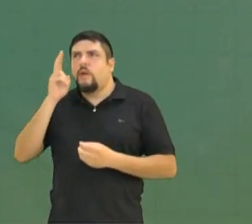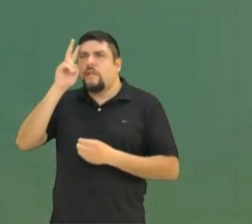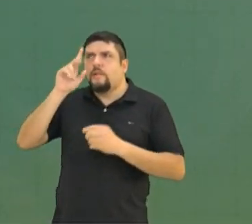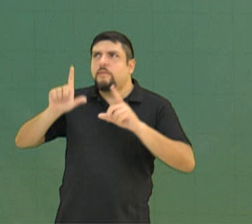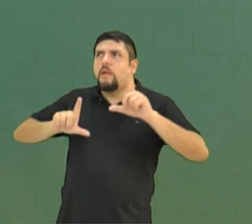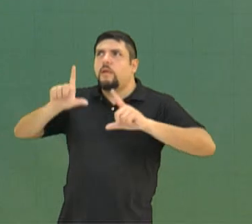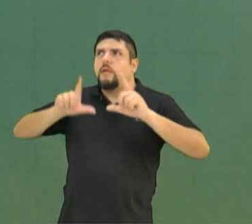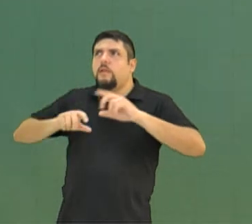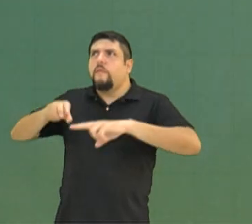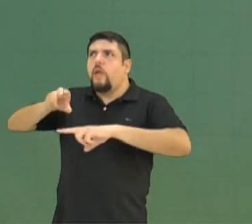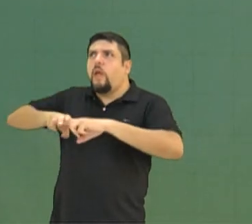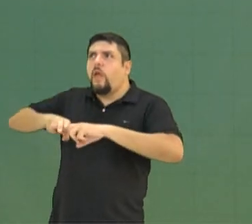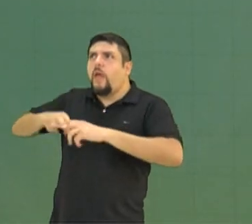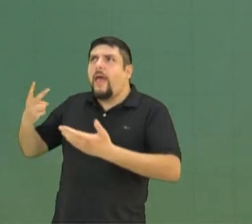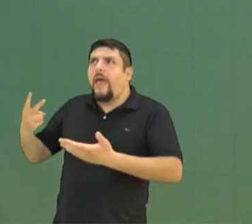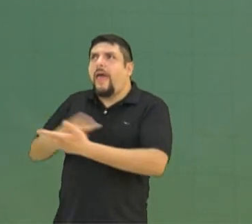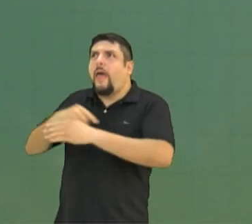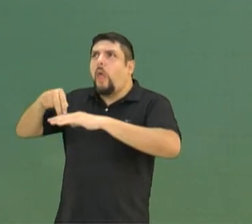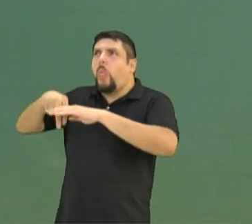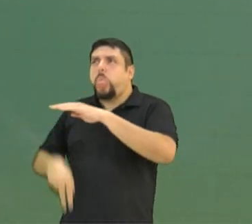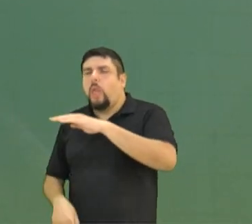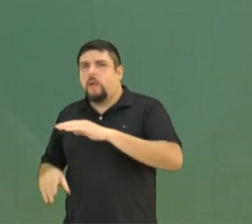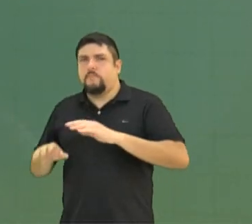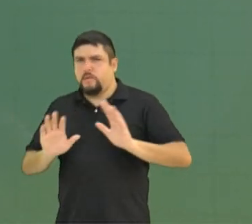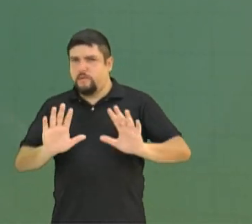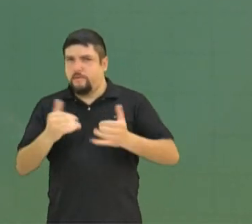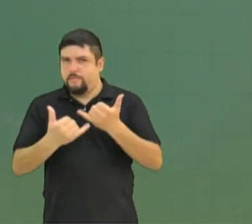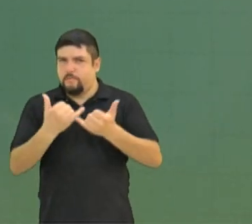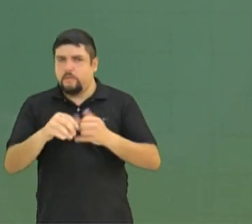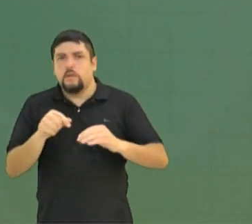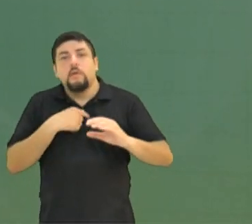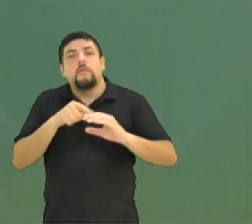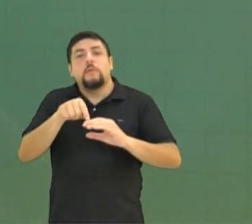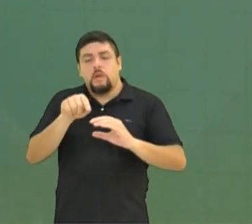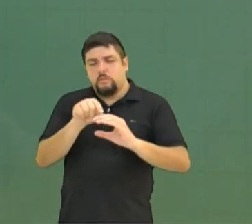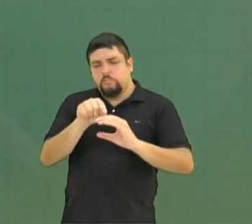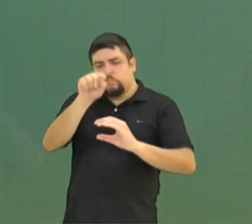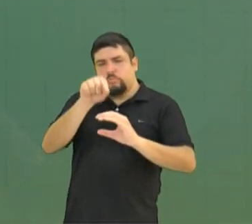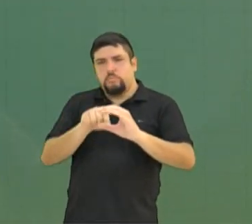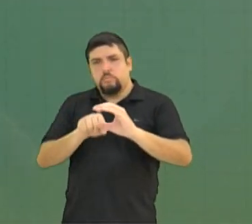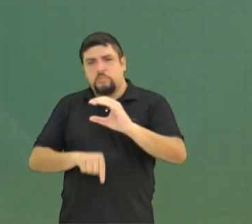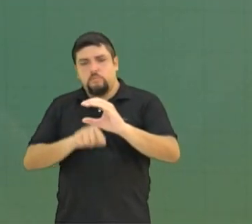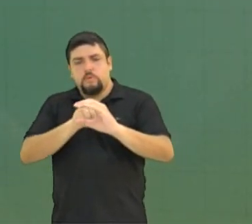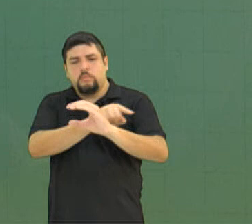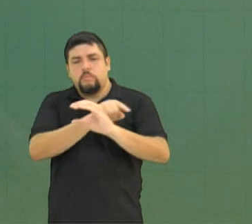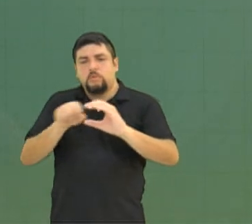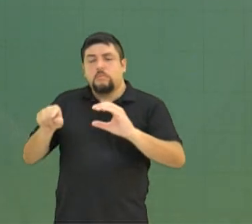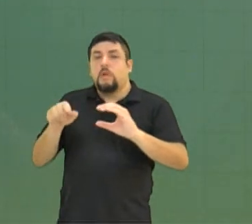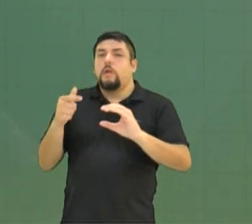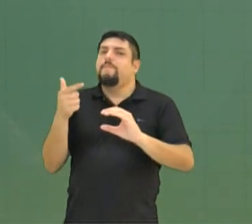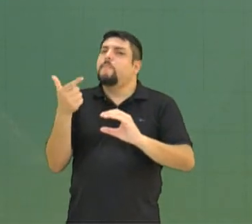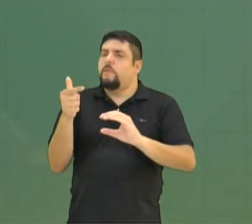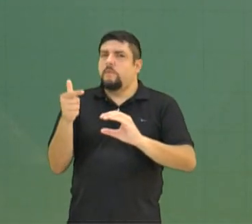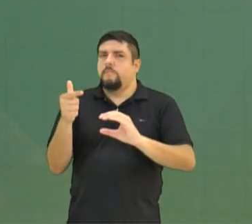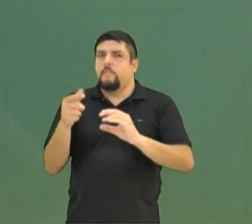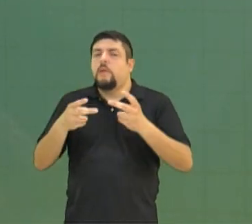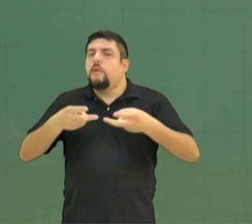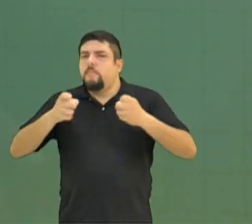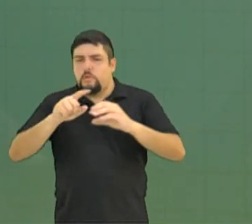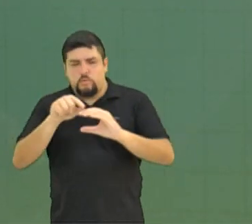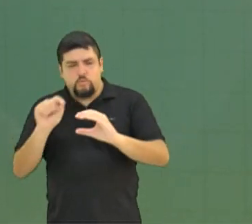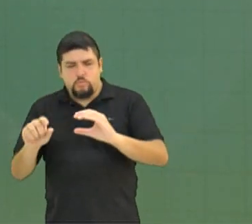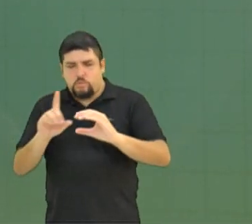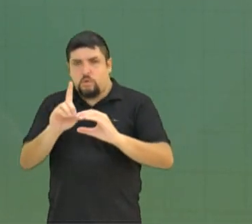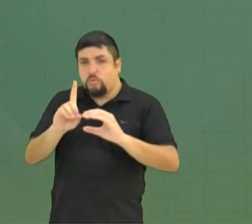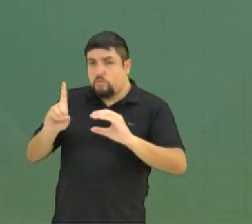mas vamos que vamos. Não, galera, não existe, tá? Esse seria o nosso carbono quiral, só que perceba que o lado